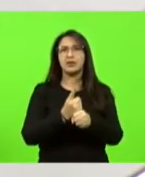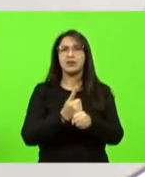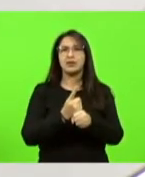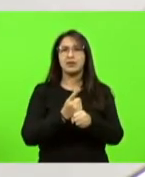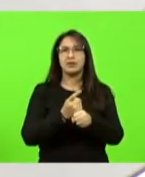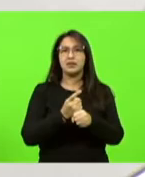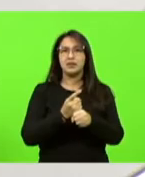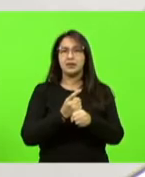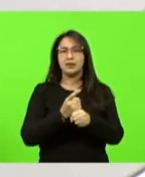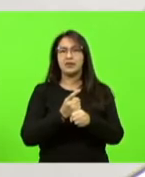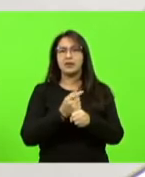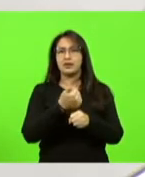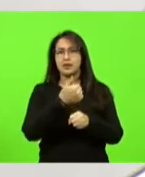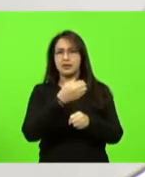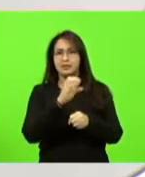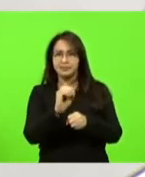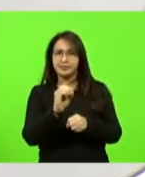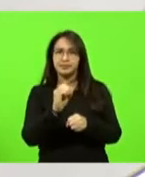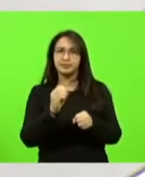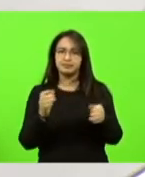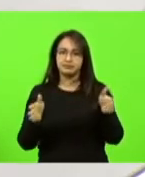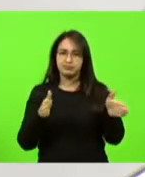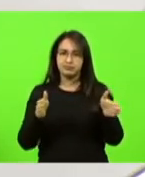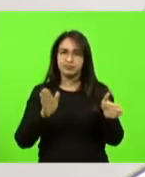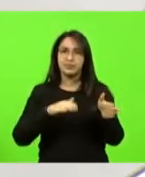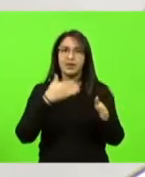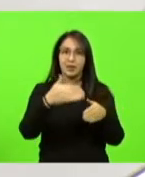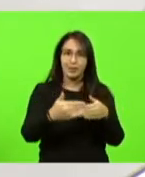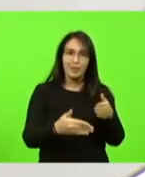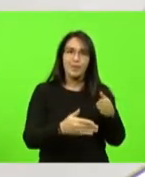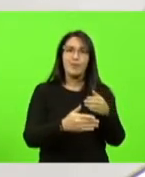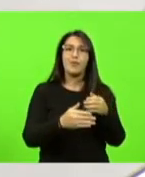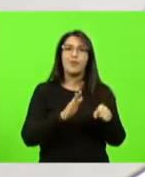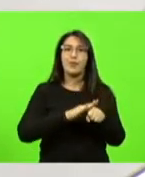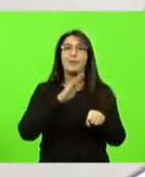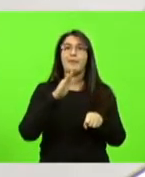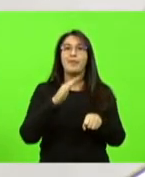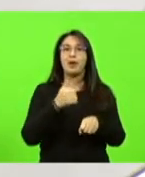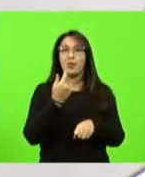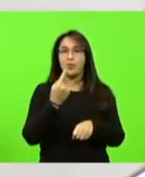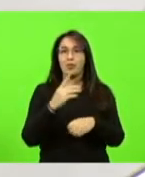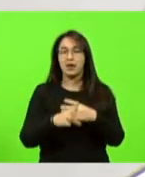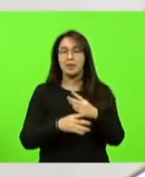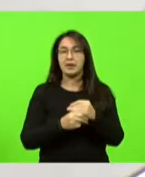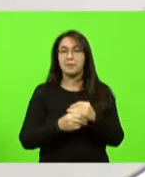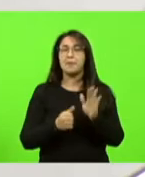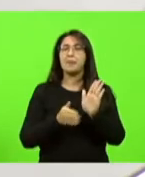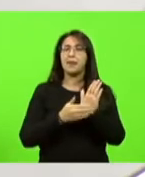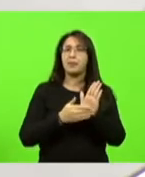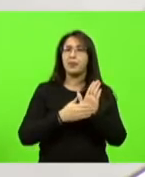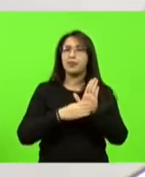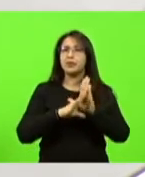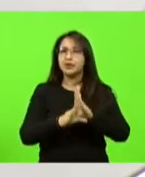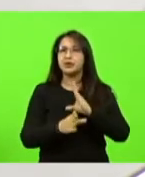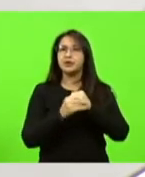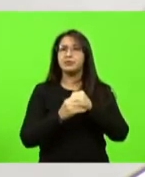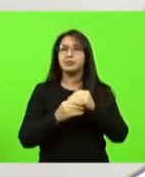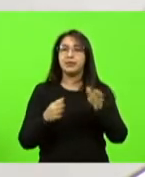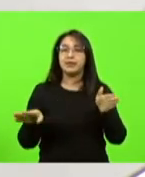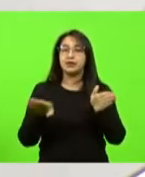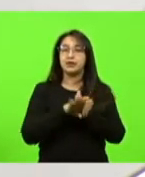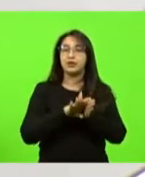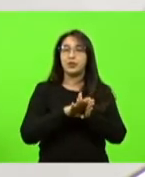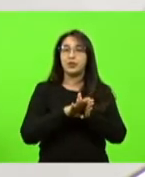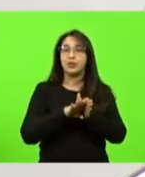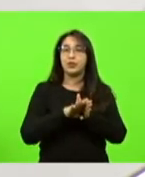década. Essa emenda, essa proposta de emenda que chegou aqui na casa, ela chegou no dia 1º de